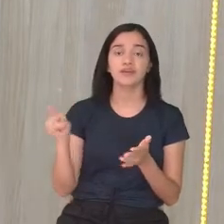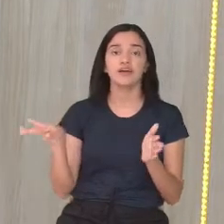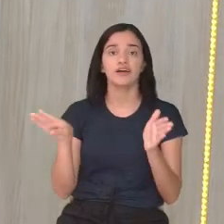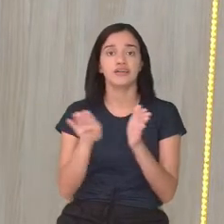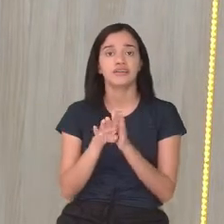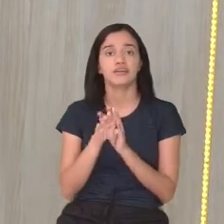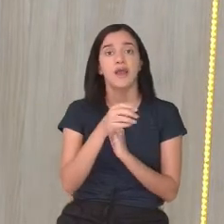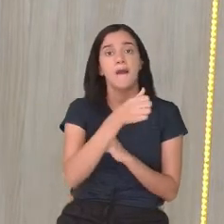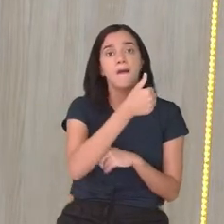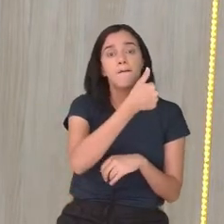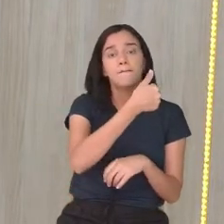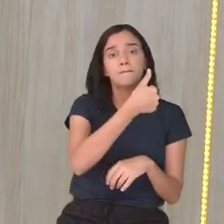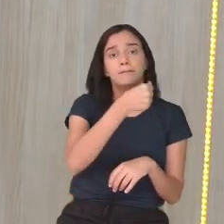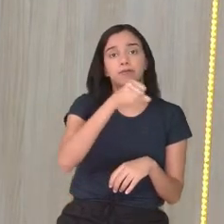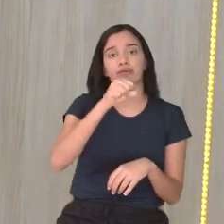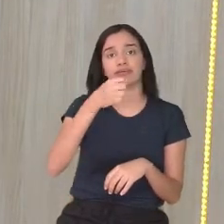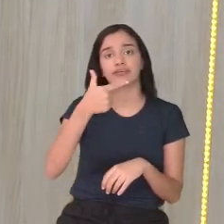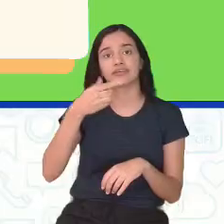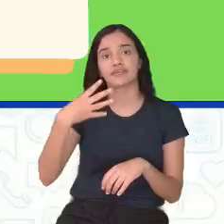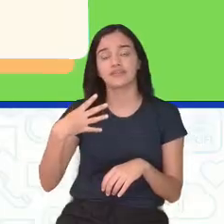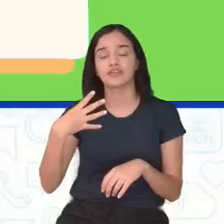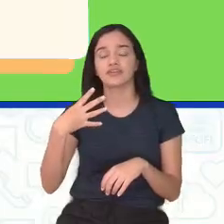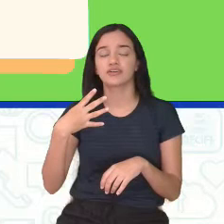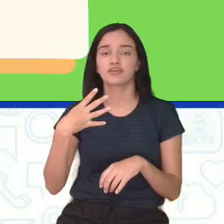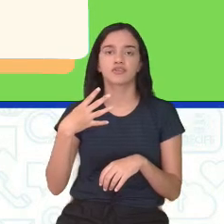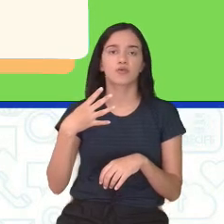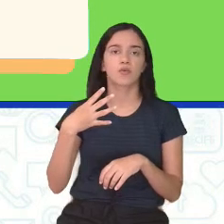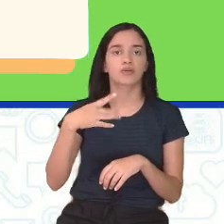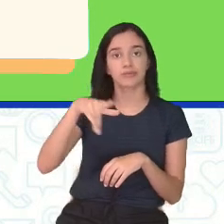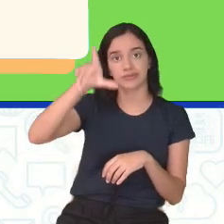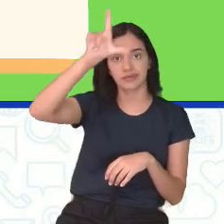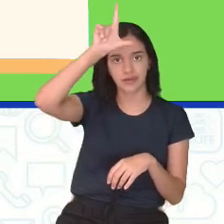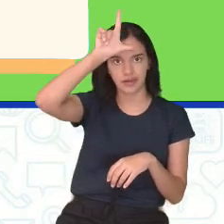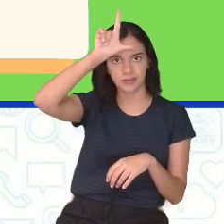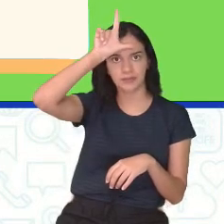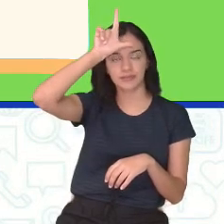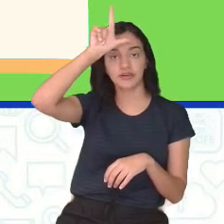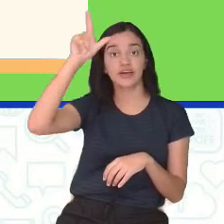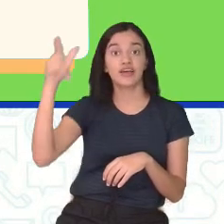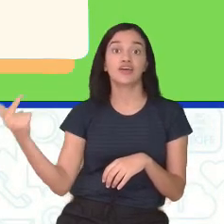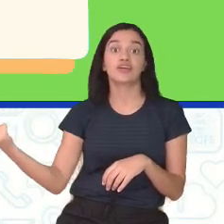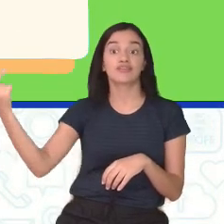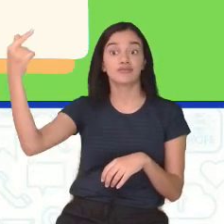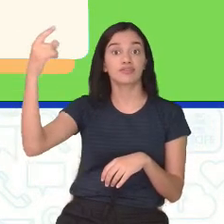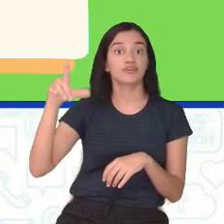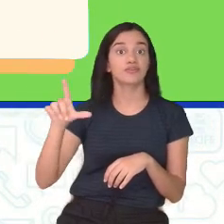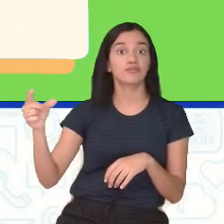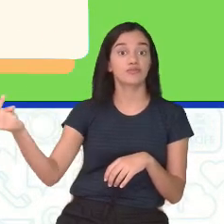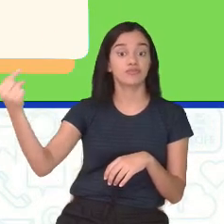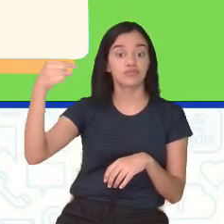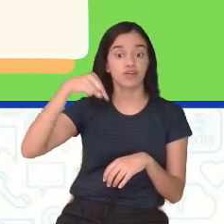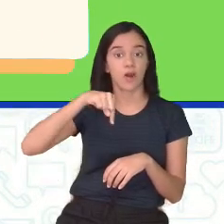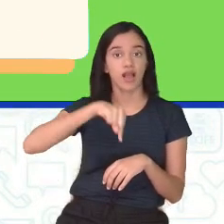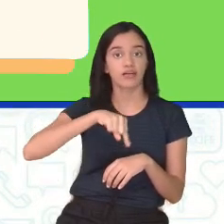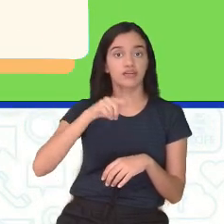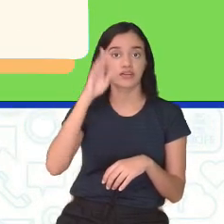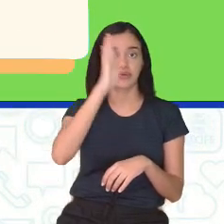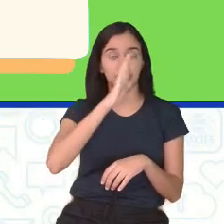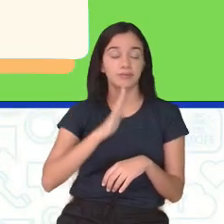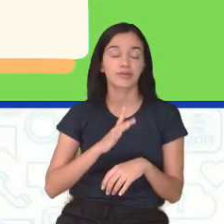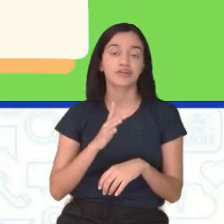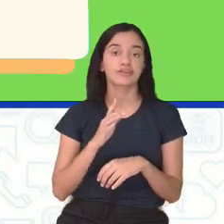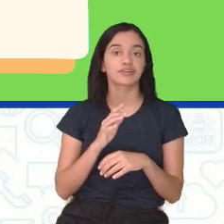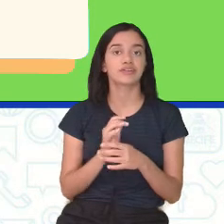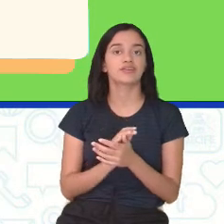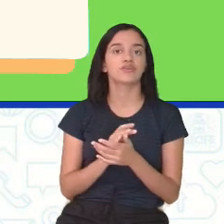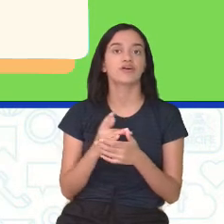em 1824, trazida aí pelos alemães, né, que vieram e fizeram a colonização lá no Rio Grande do